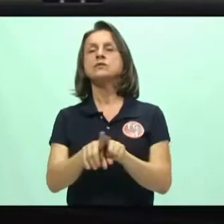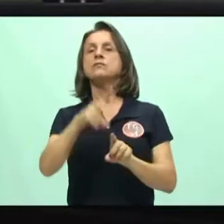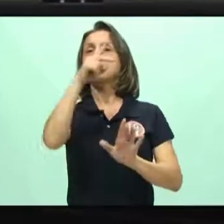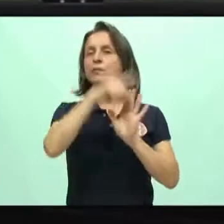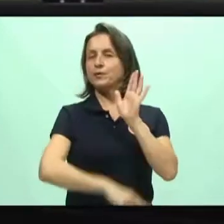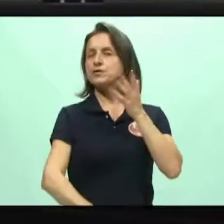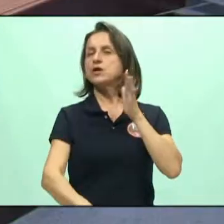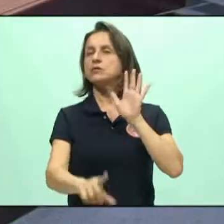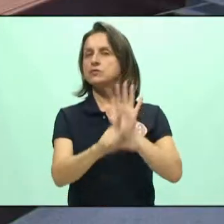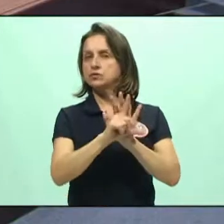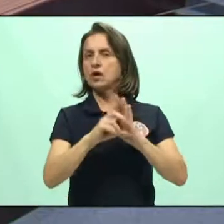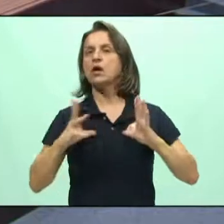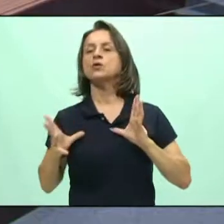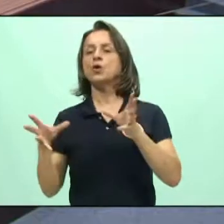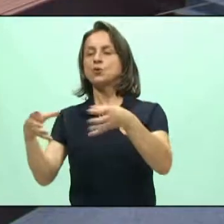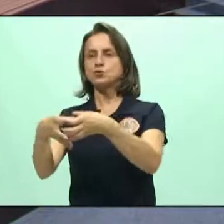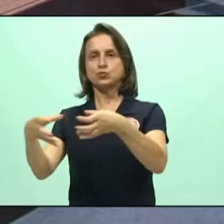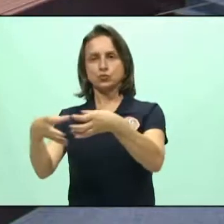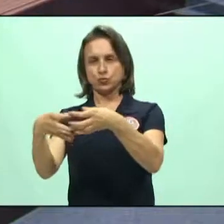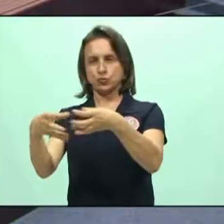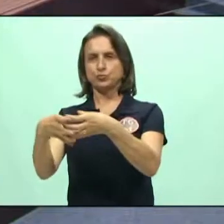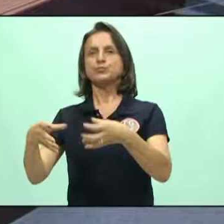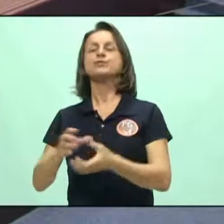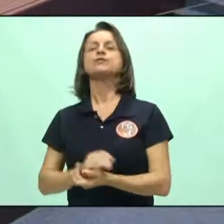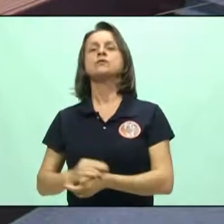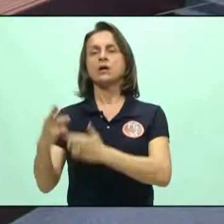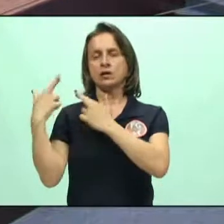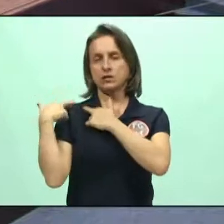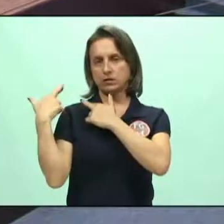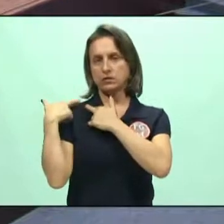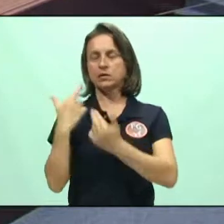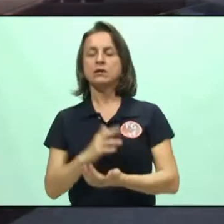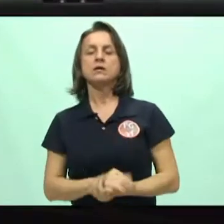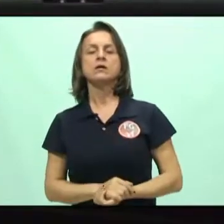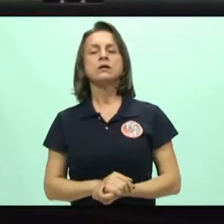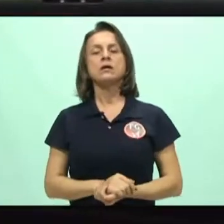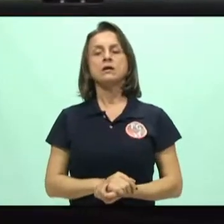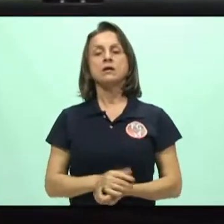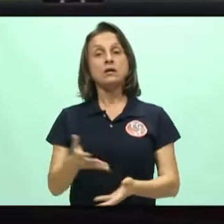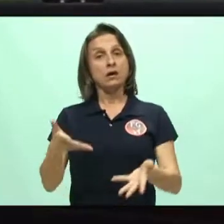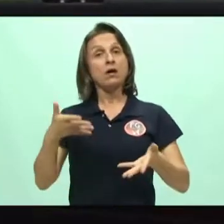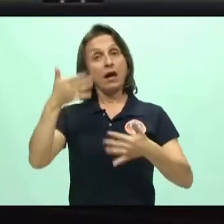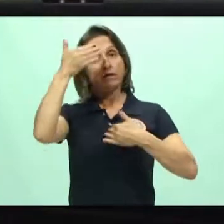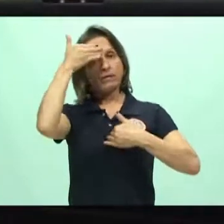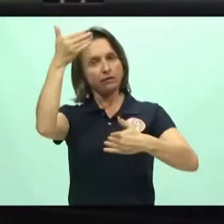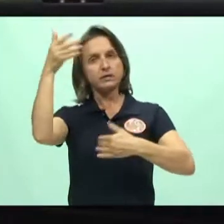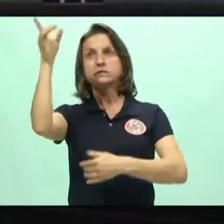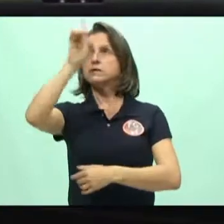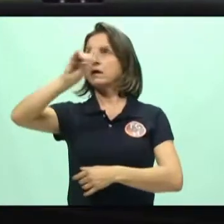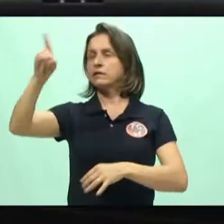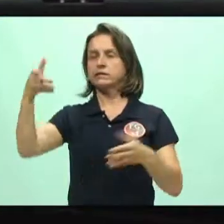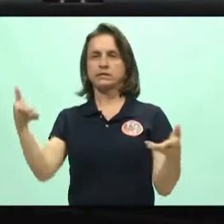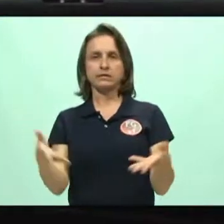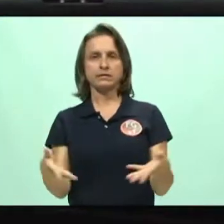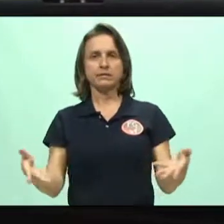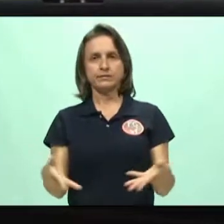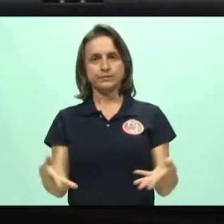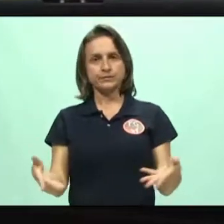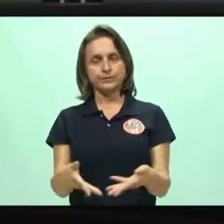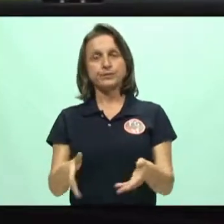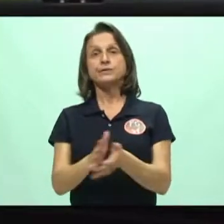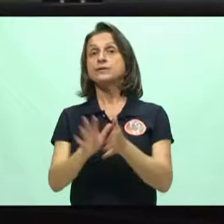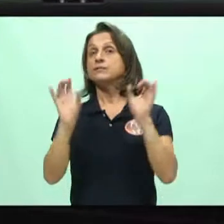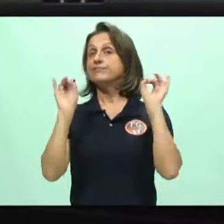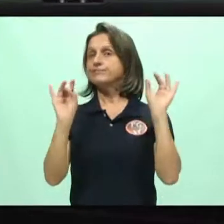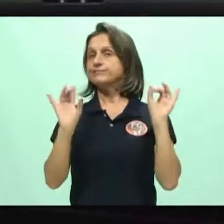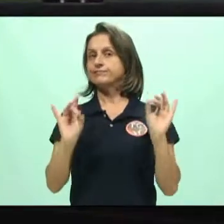competentes e eu quero que agradecer a Deus hoje em